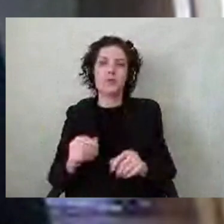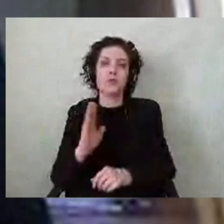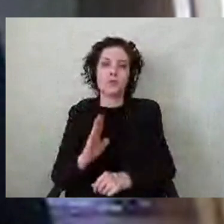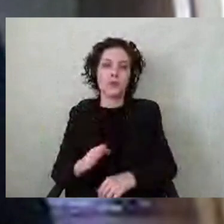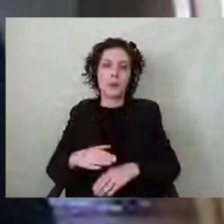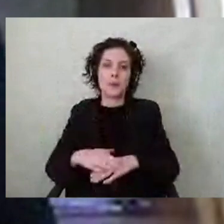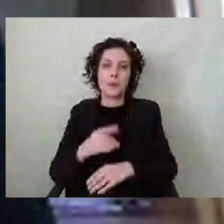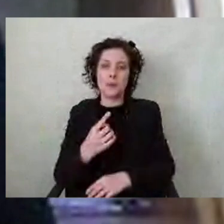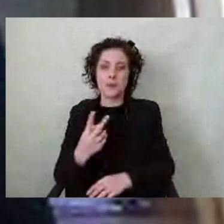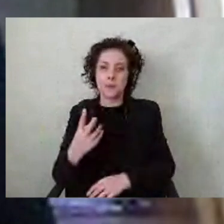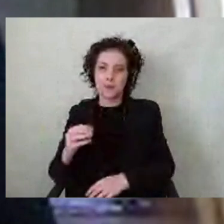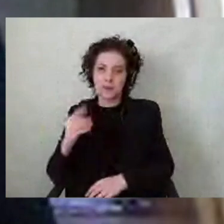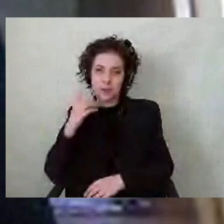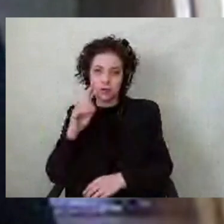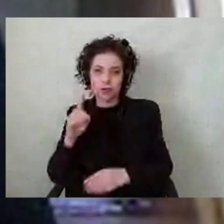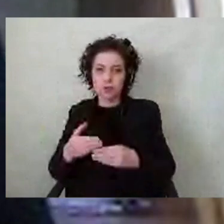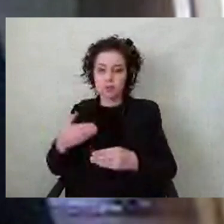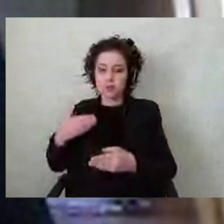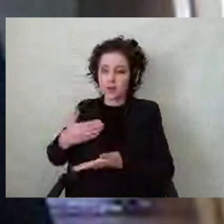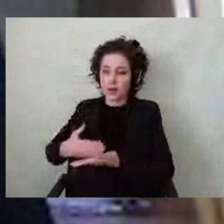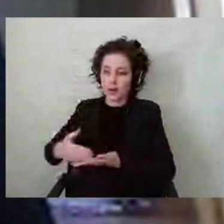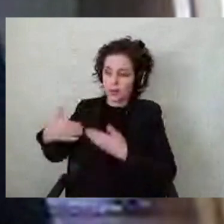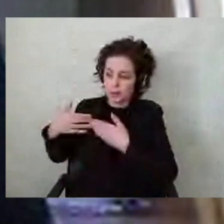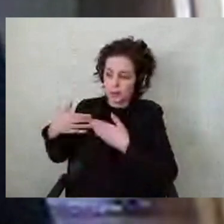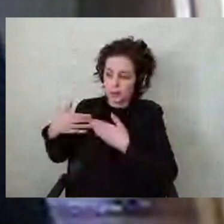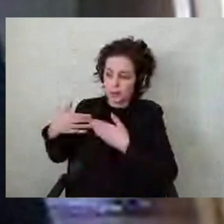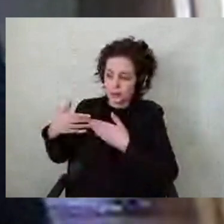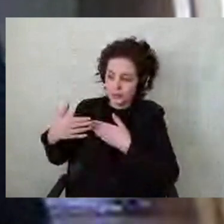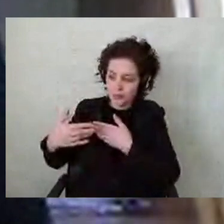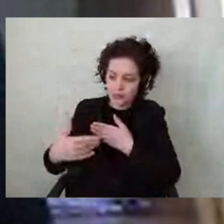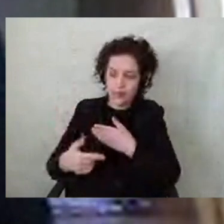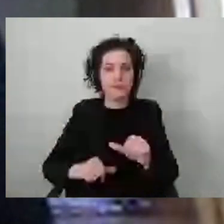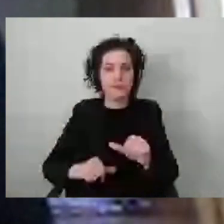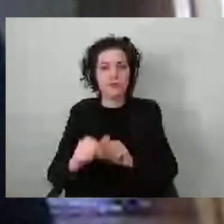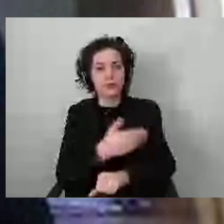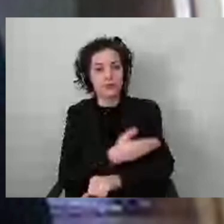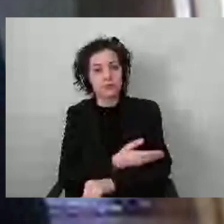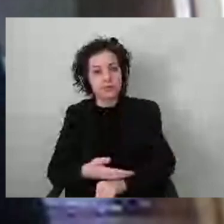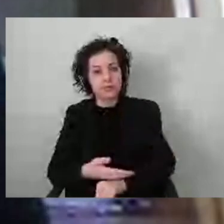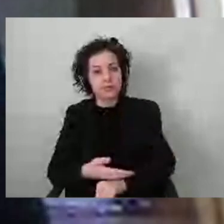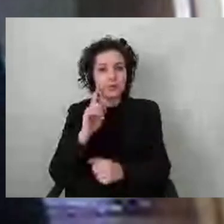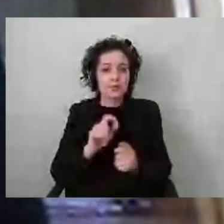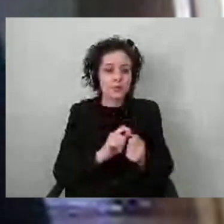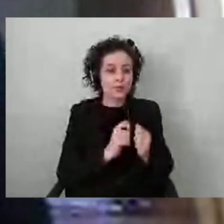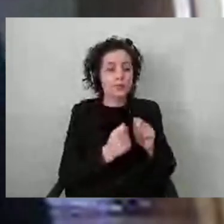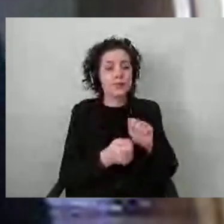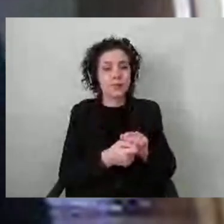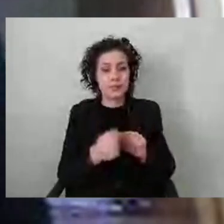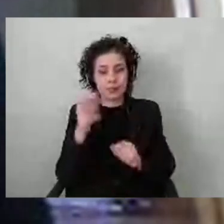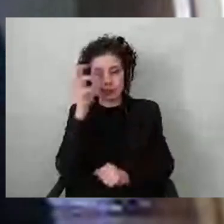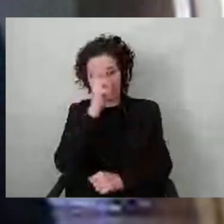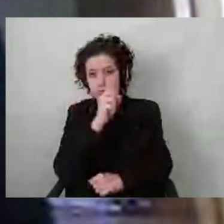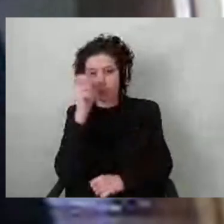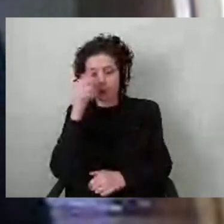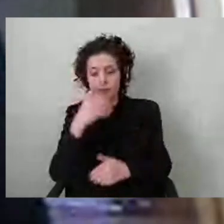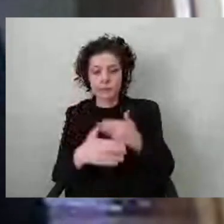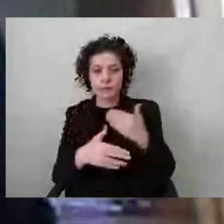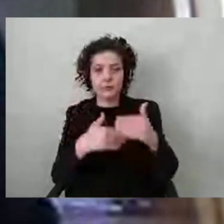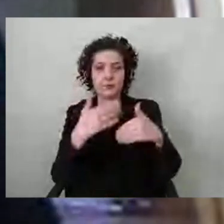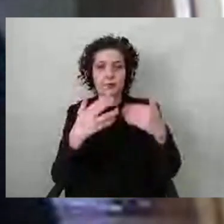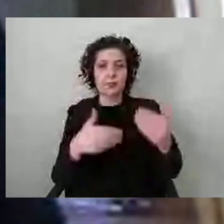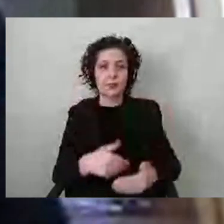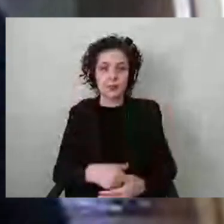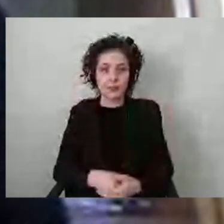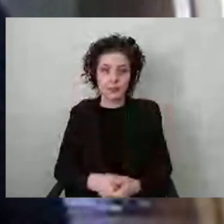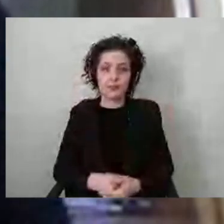dias. De lá para cá, nós mudamos nossas rotinas, nos adaptamos e aprendemos muitas coisas. E uma das coisas